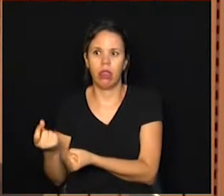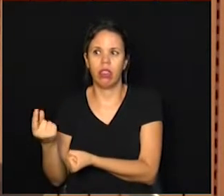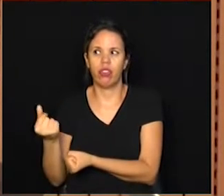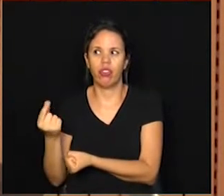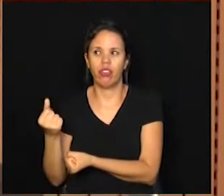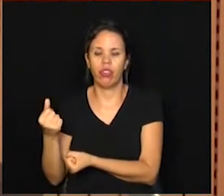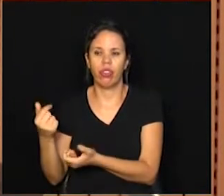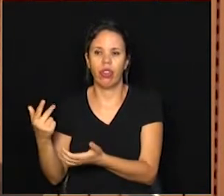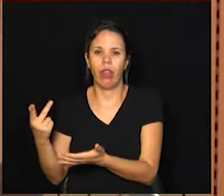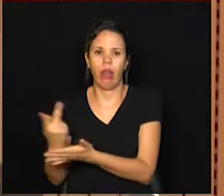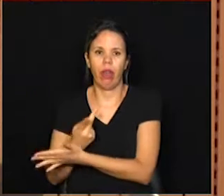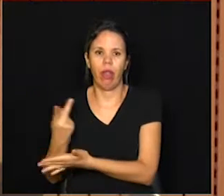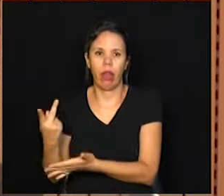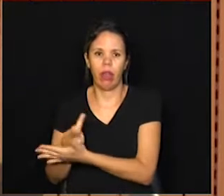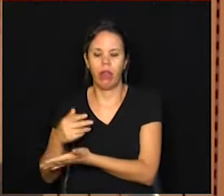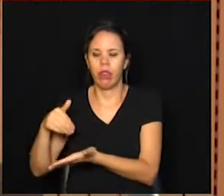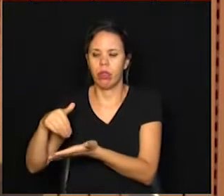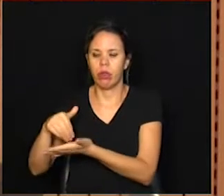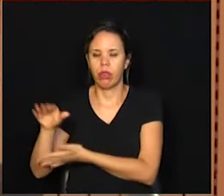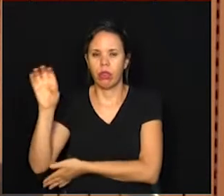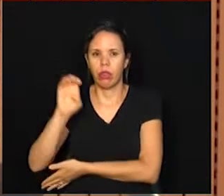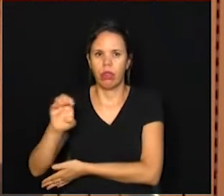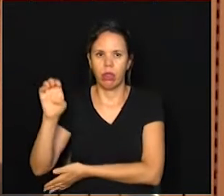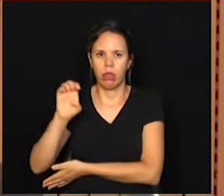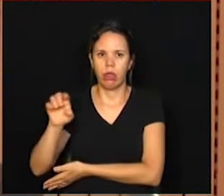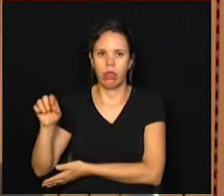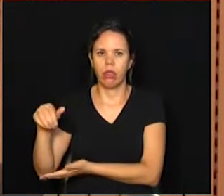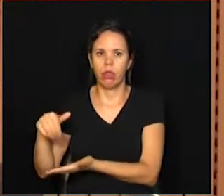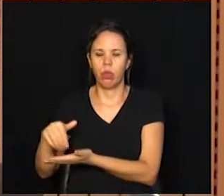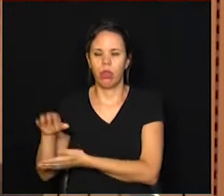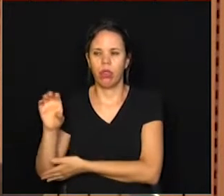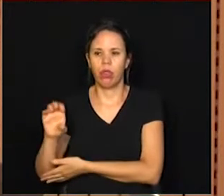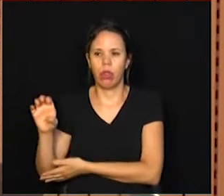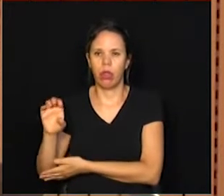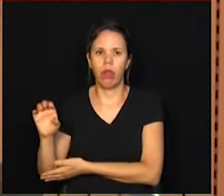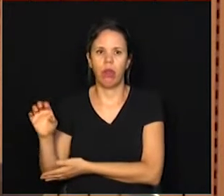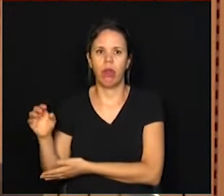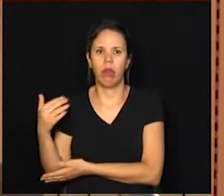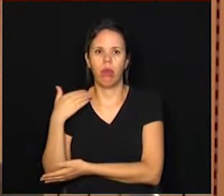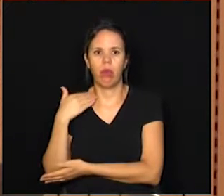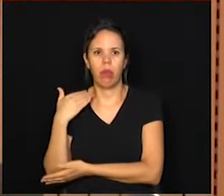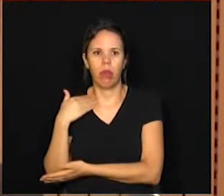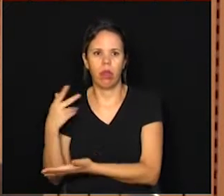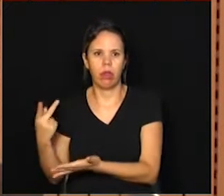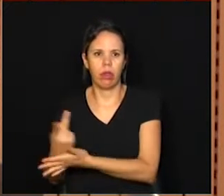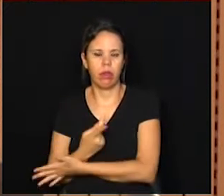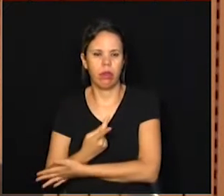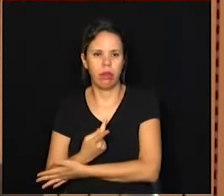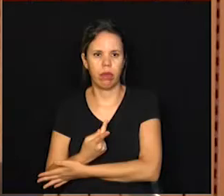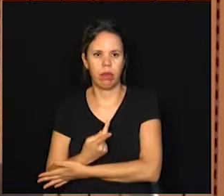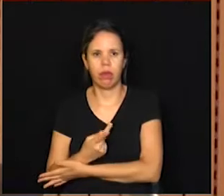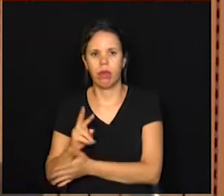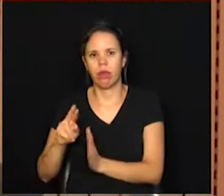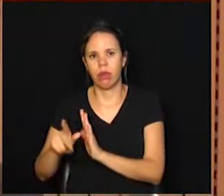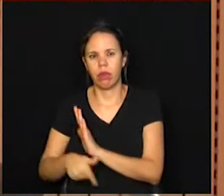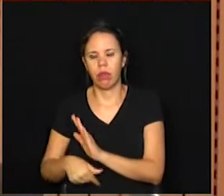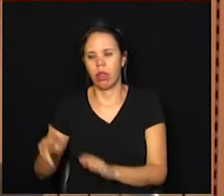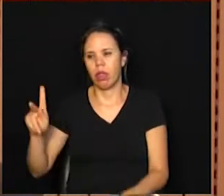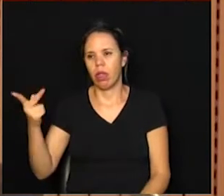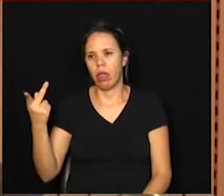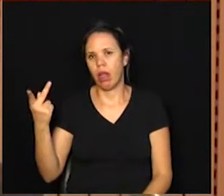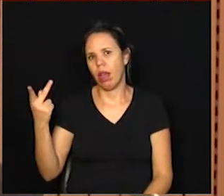Foi expulso da Europa como um banco lavador de dinheiro. É Hong Kong Shanghai Bank,